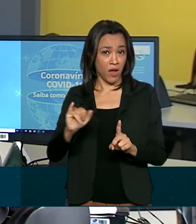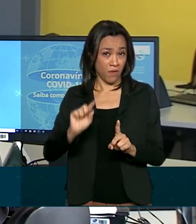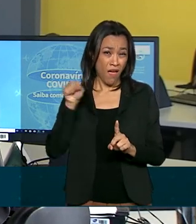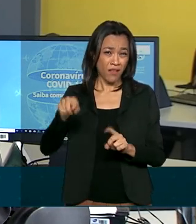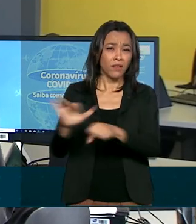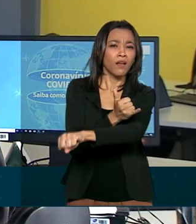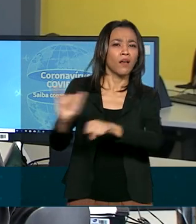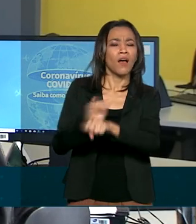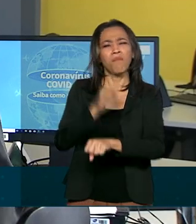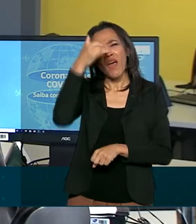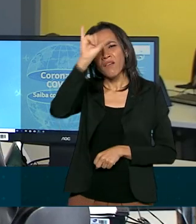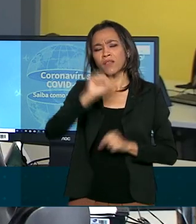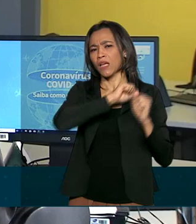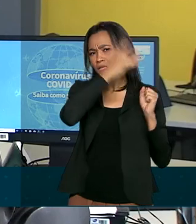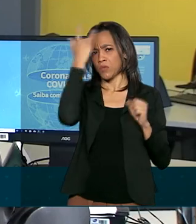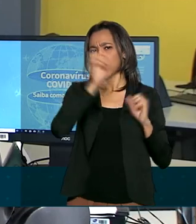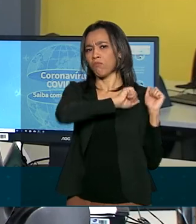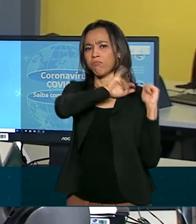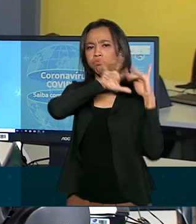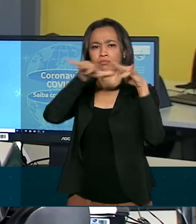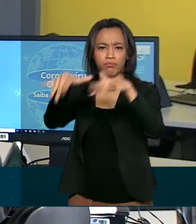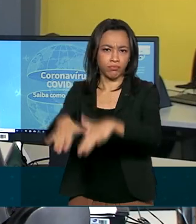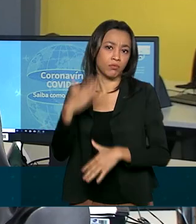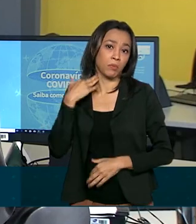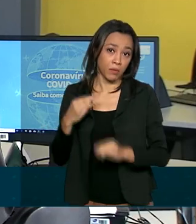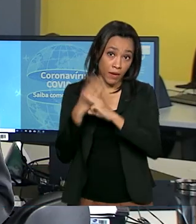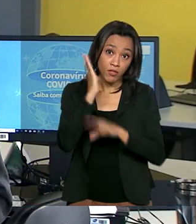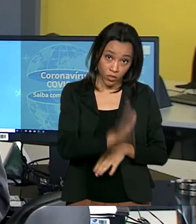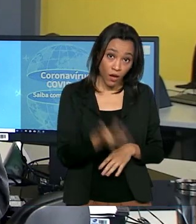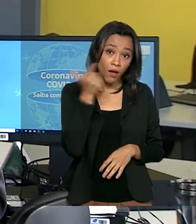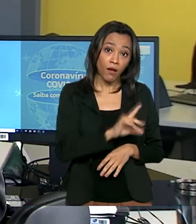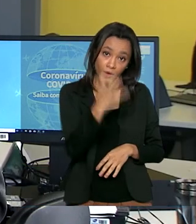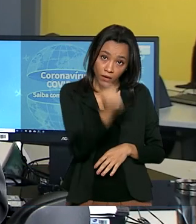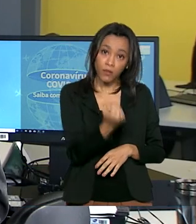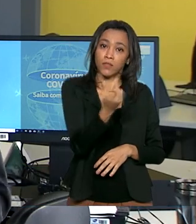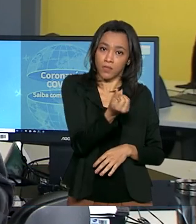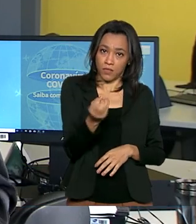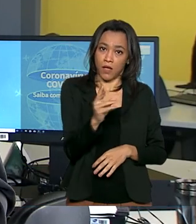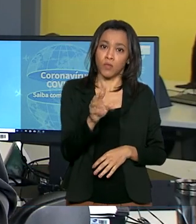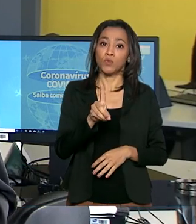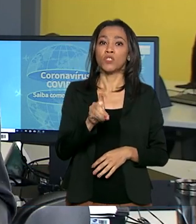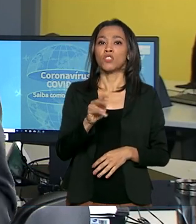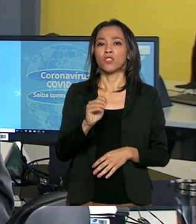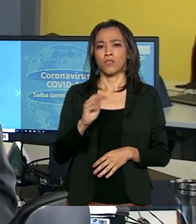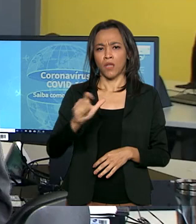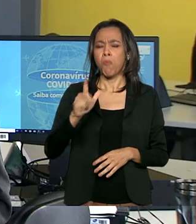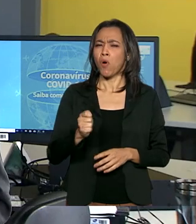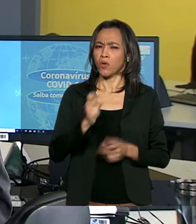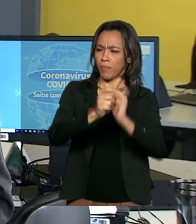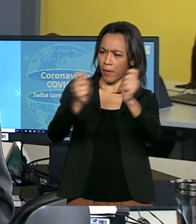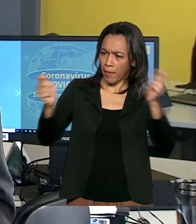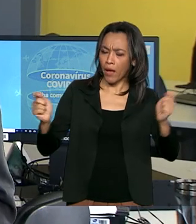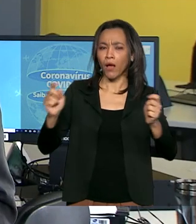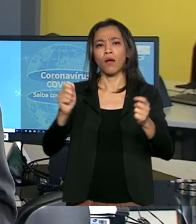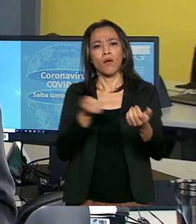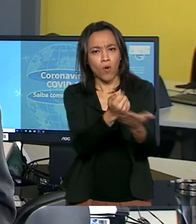de pessoas se aglomerem nas agências da Caixa. Mas quem recebeu R 600 na poupança digital pode pagar contas ou fazer compras